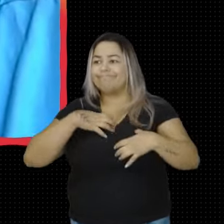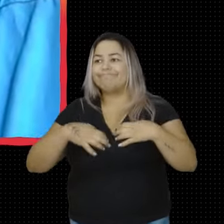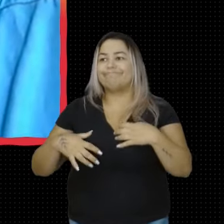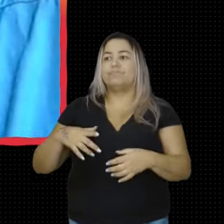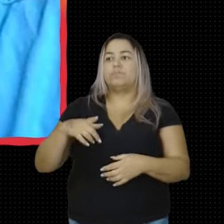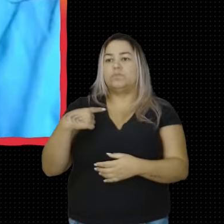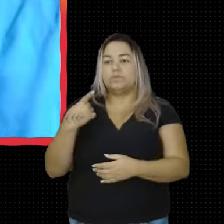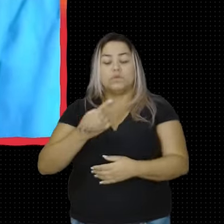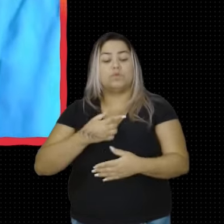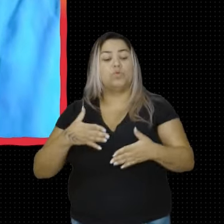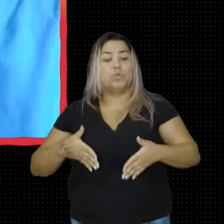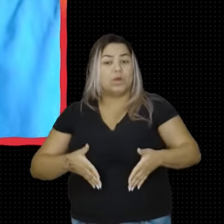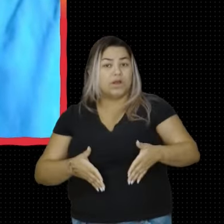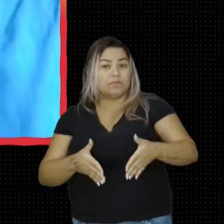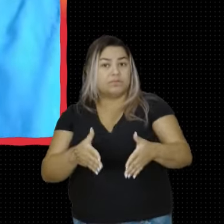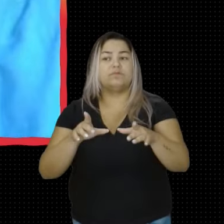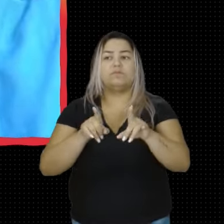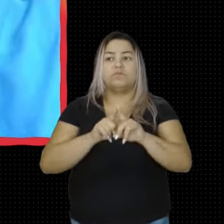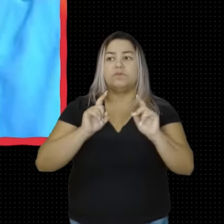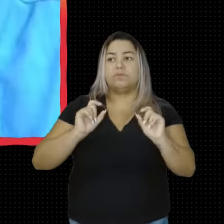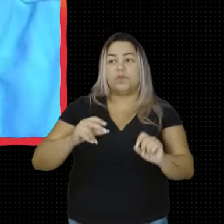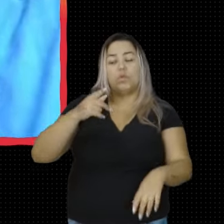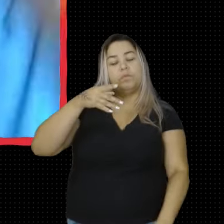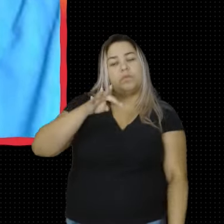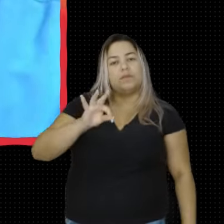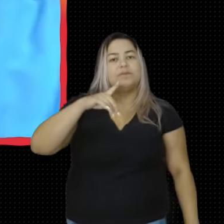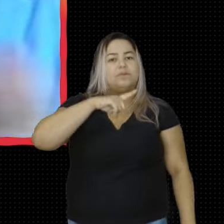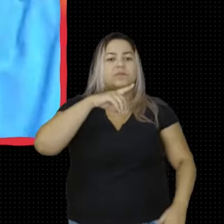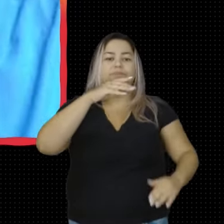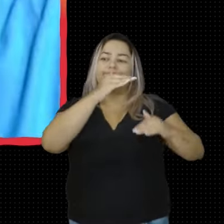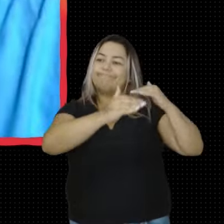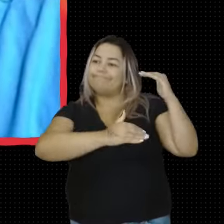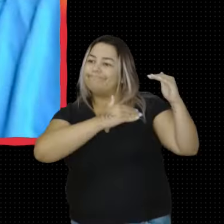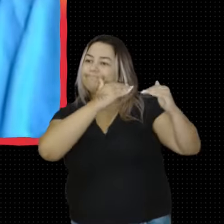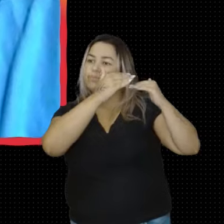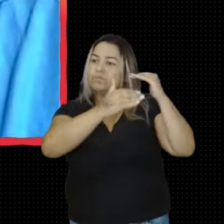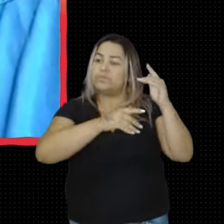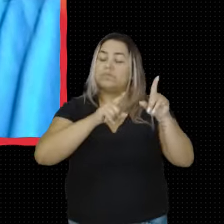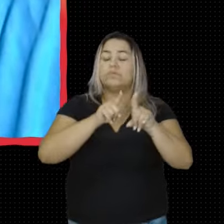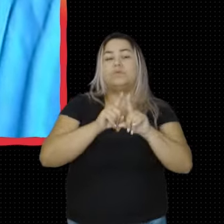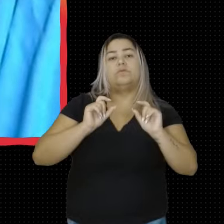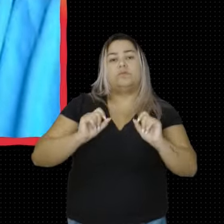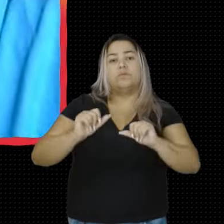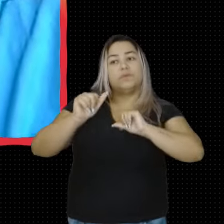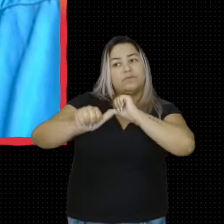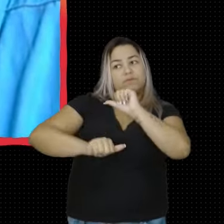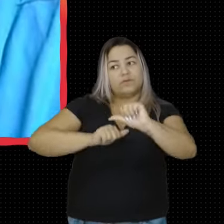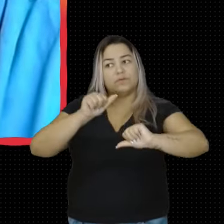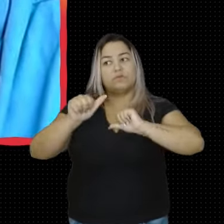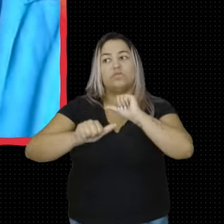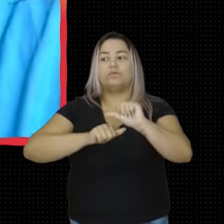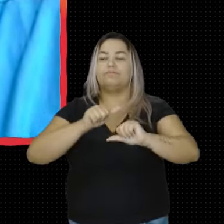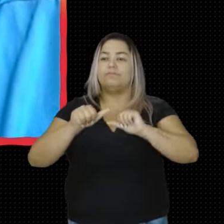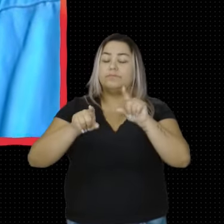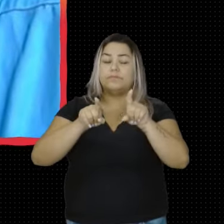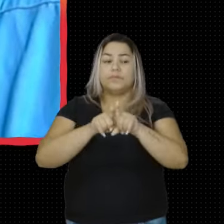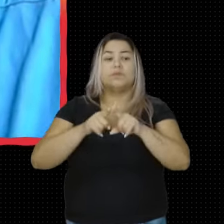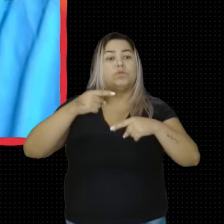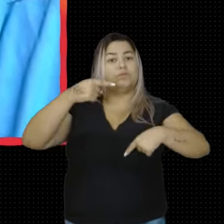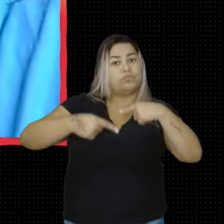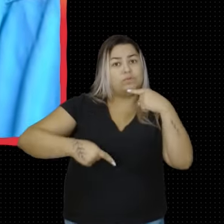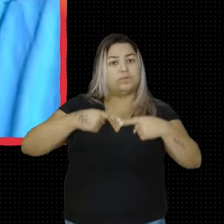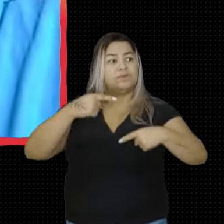nesse caminho, portanto o PT tem se desenvolvido de uma maneira renovadora nesse processo político.